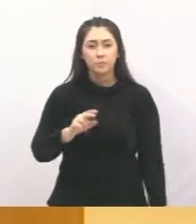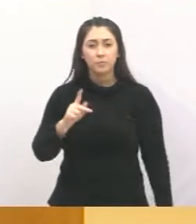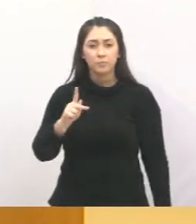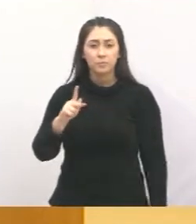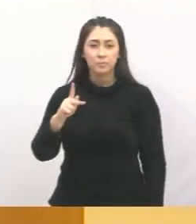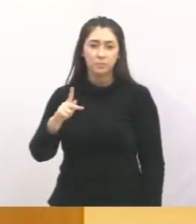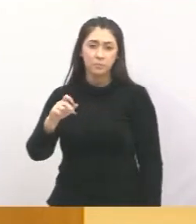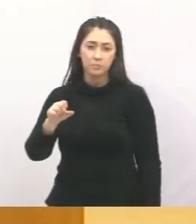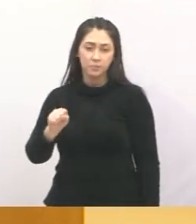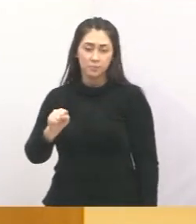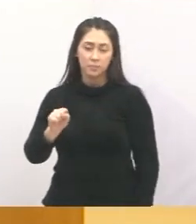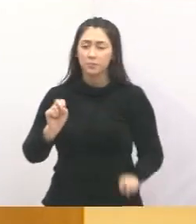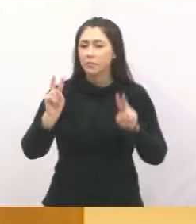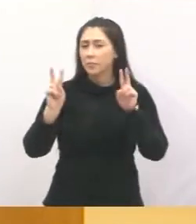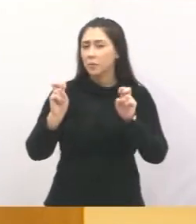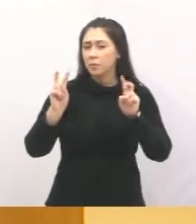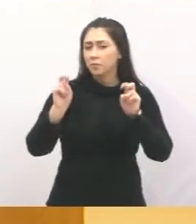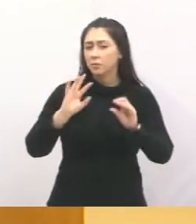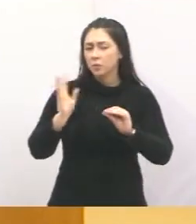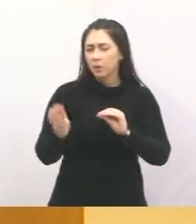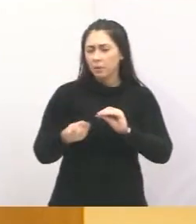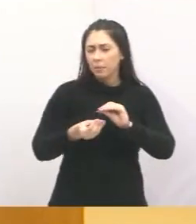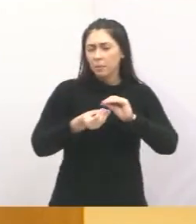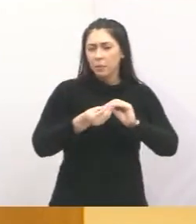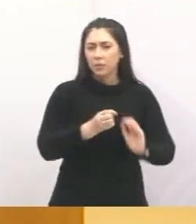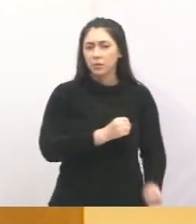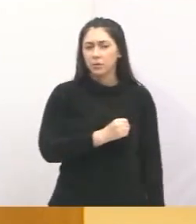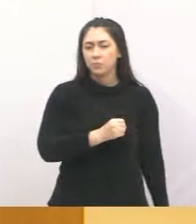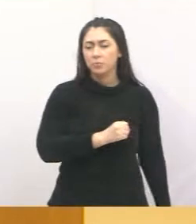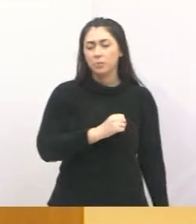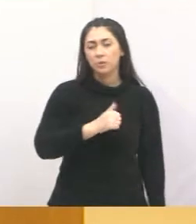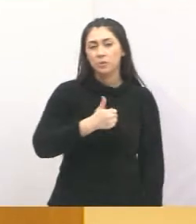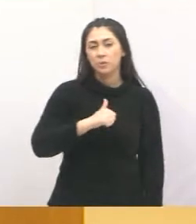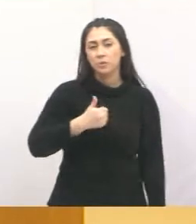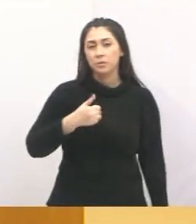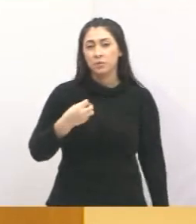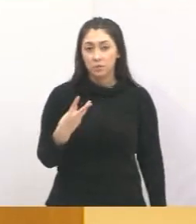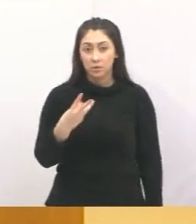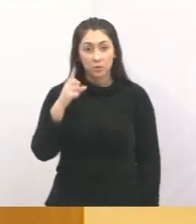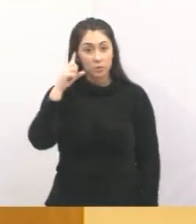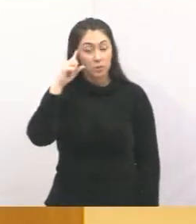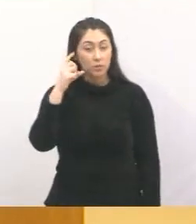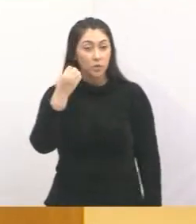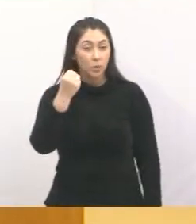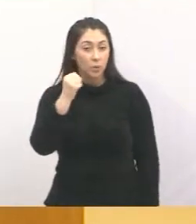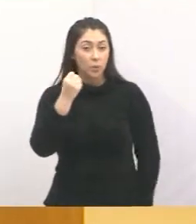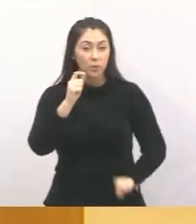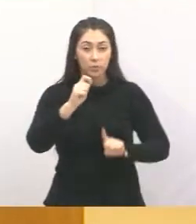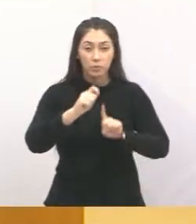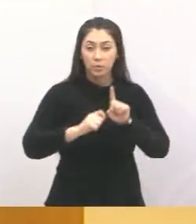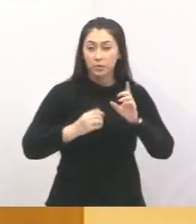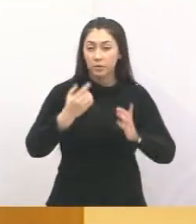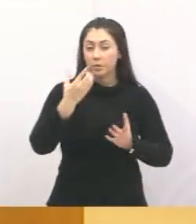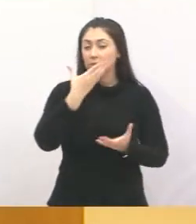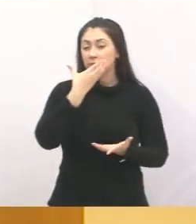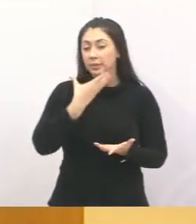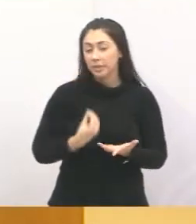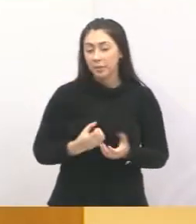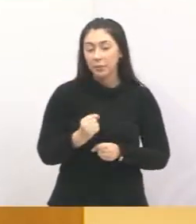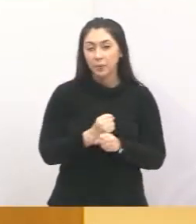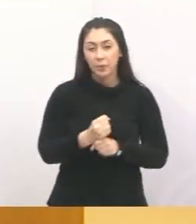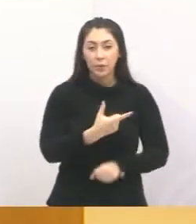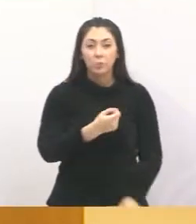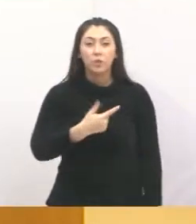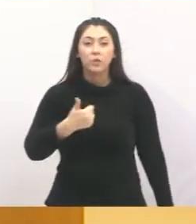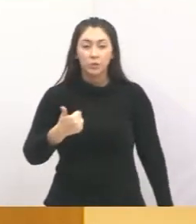RPPS, que trata de emenda constitucional número 113, de 8 de dezembro de 2021. O projeto de lei